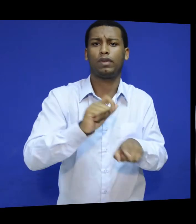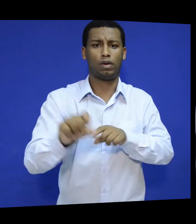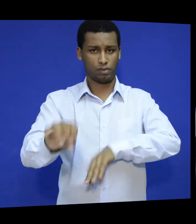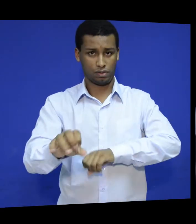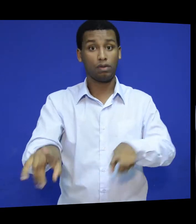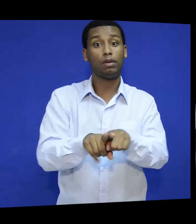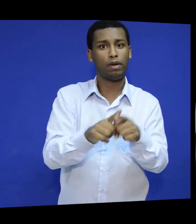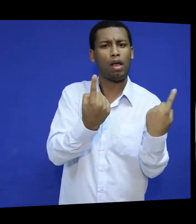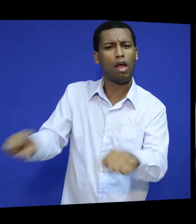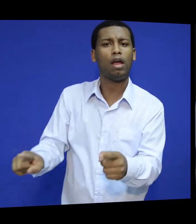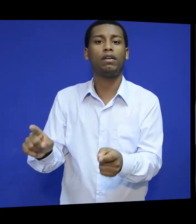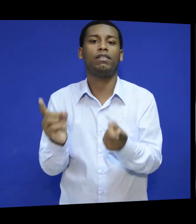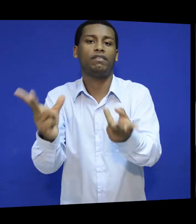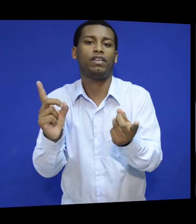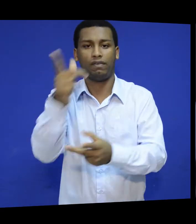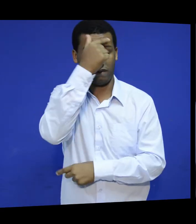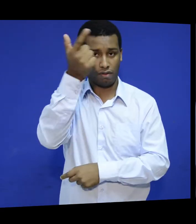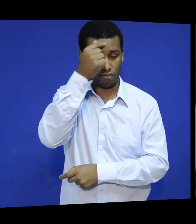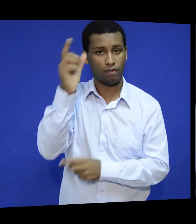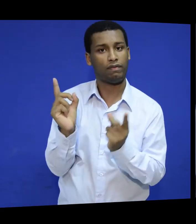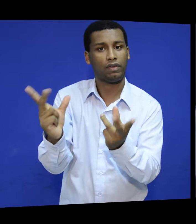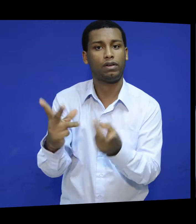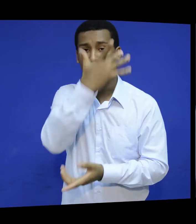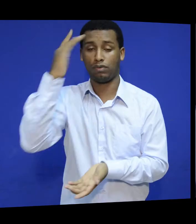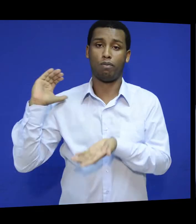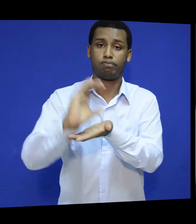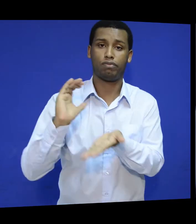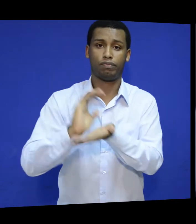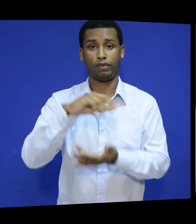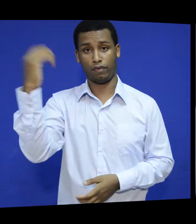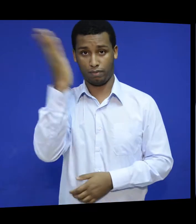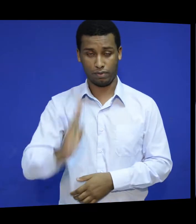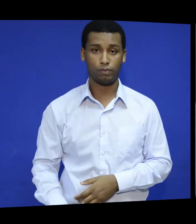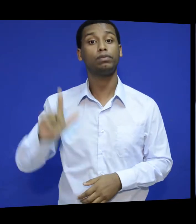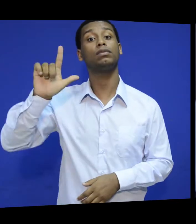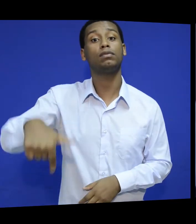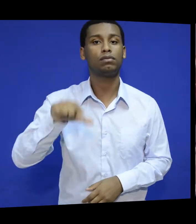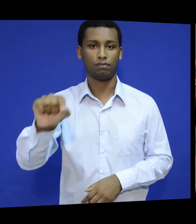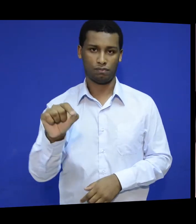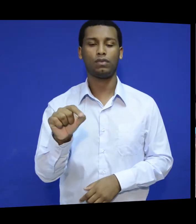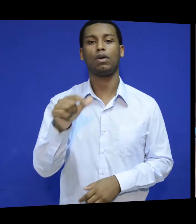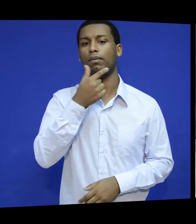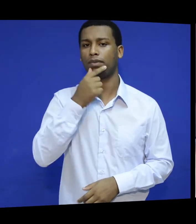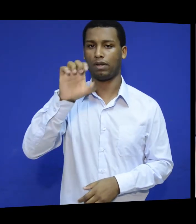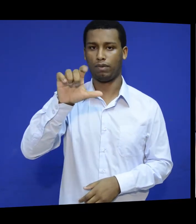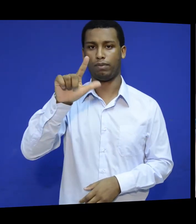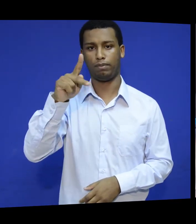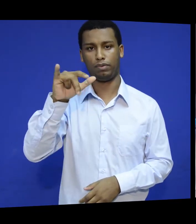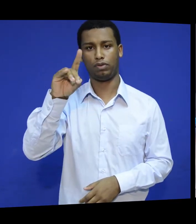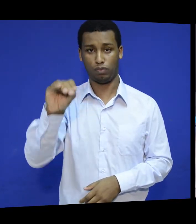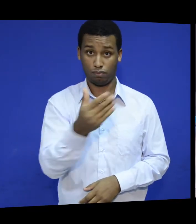à privatização do ensino. Também atacou a venda de faculdades brasileiras para investidores estrangeiros. Na sequência,